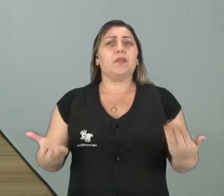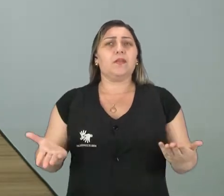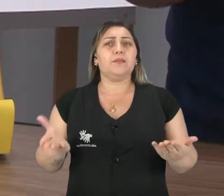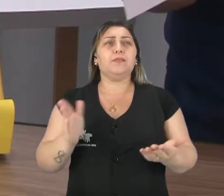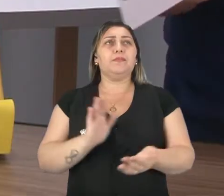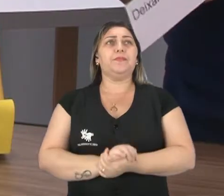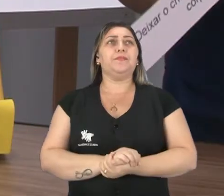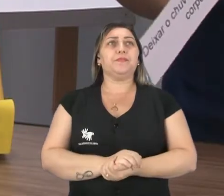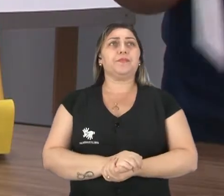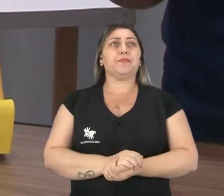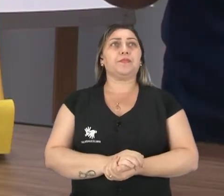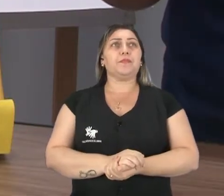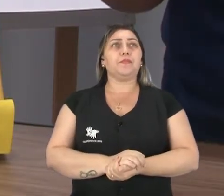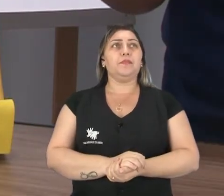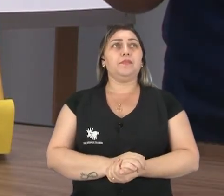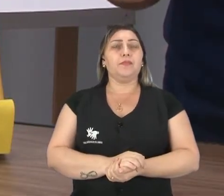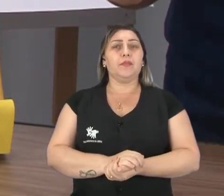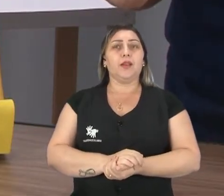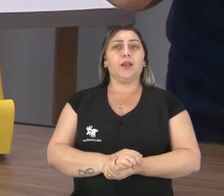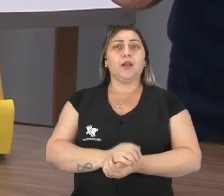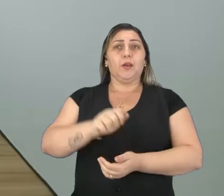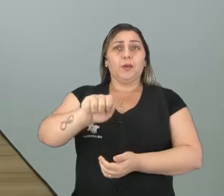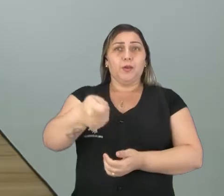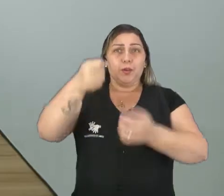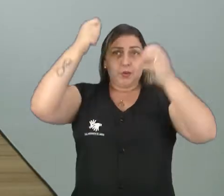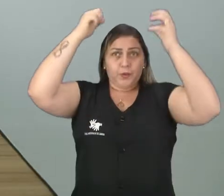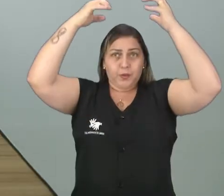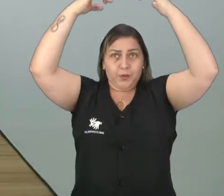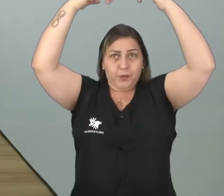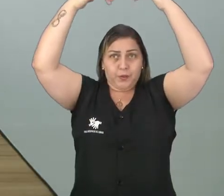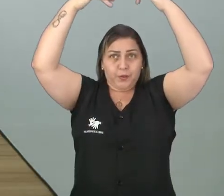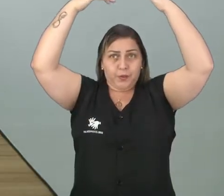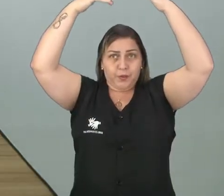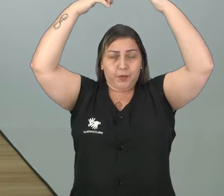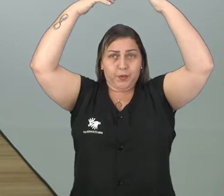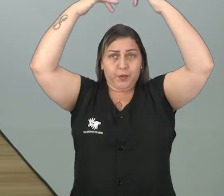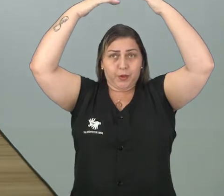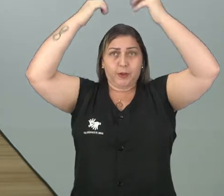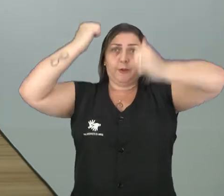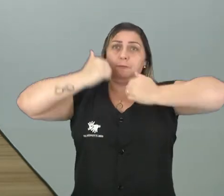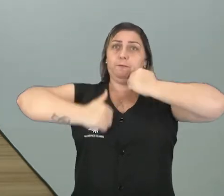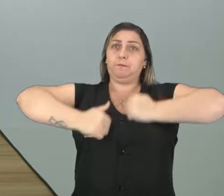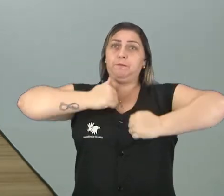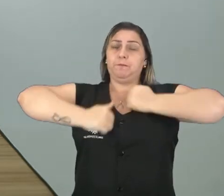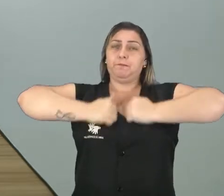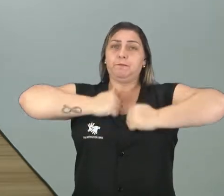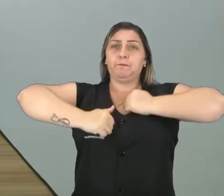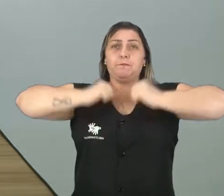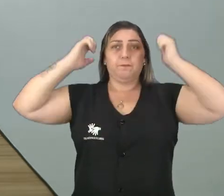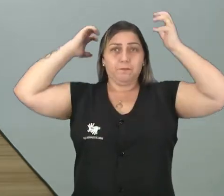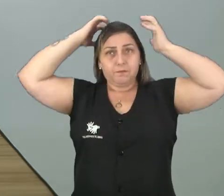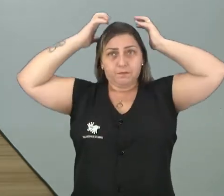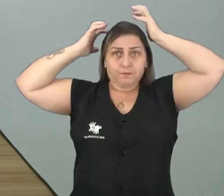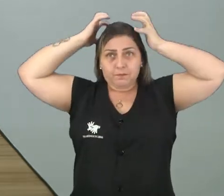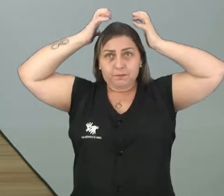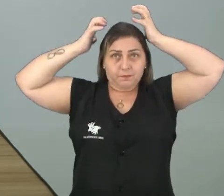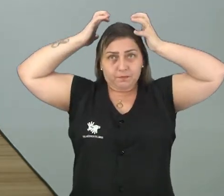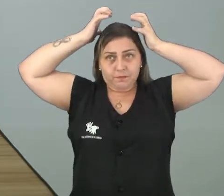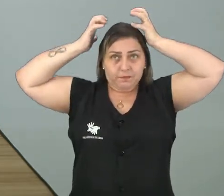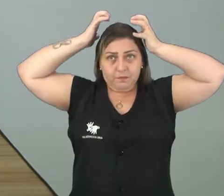economia? Vou repetir para você. Deixar o chuveiro aberto ao ensaboar o